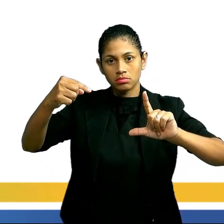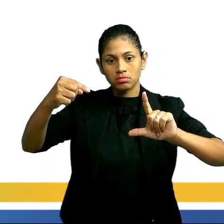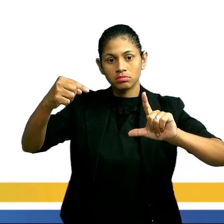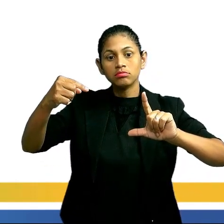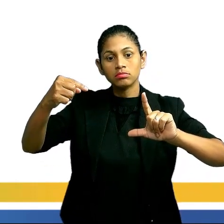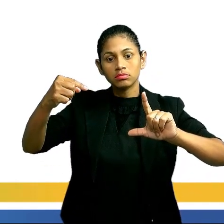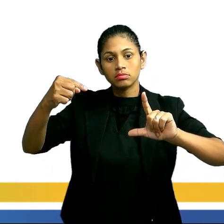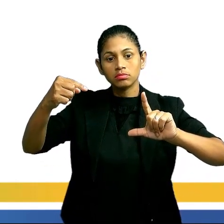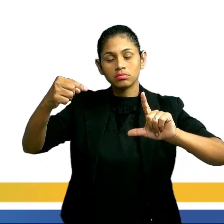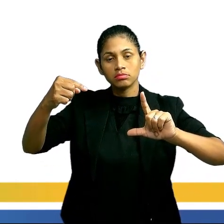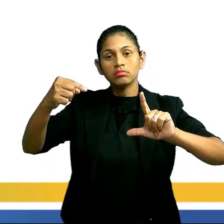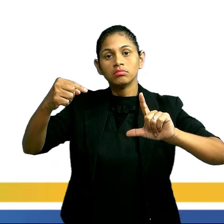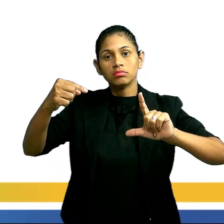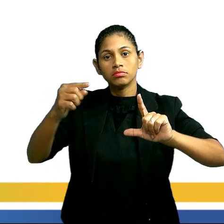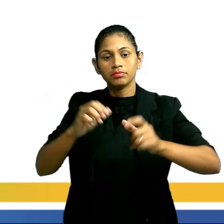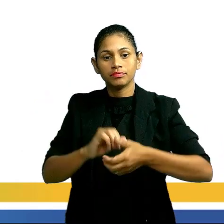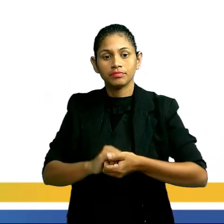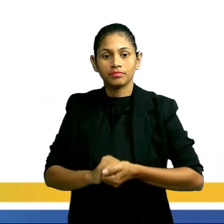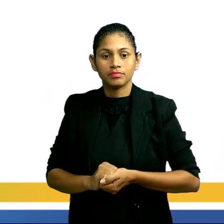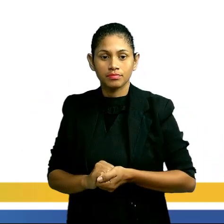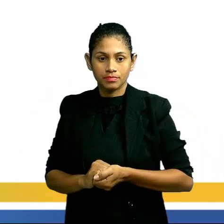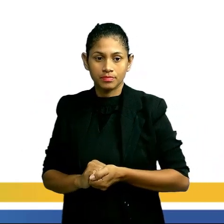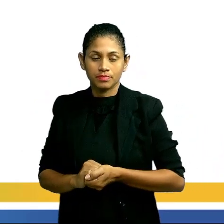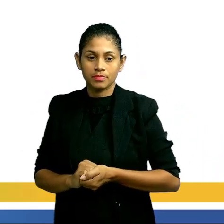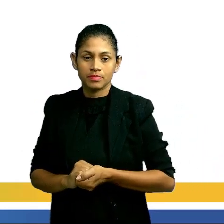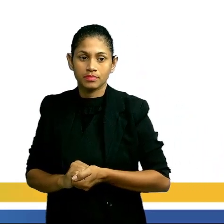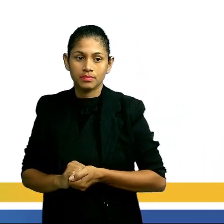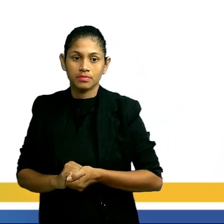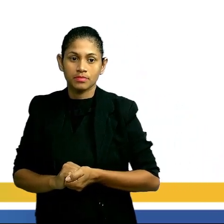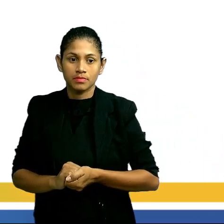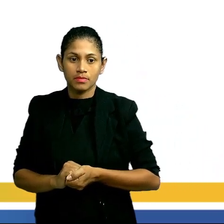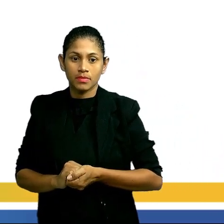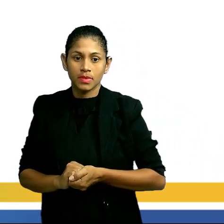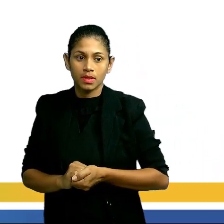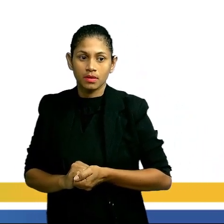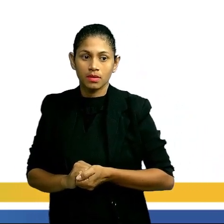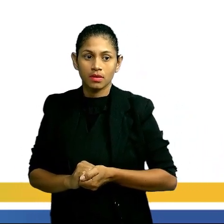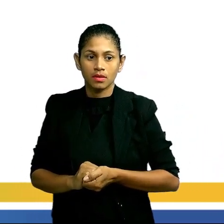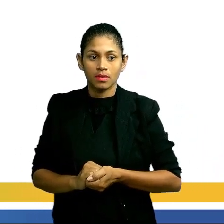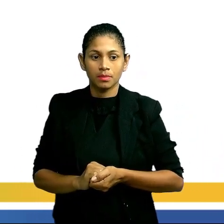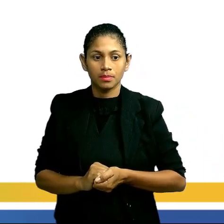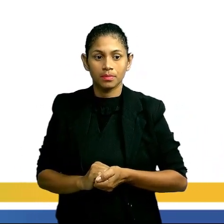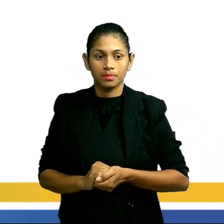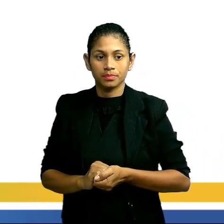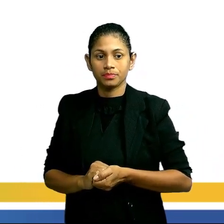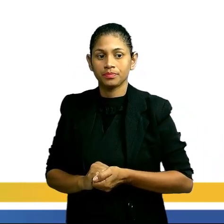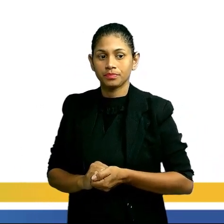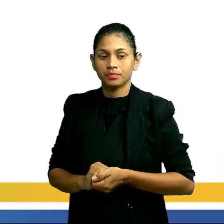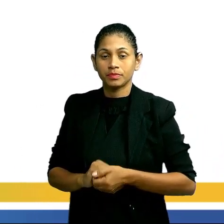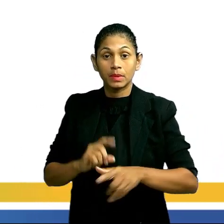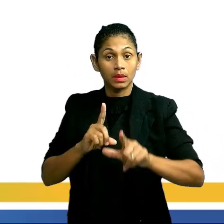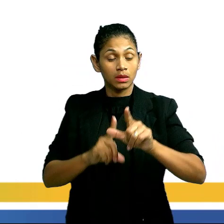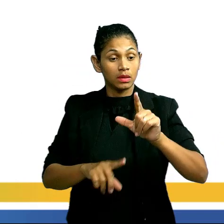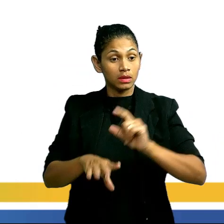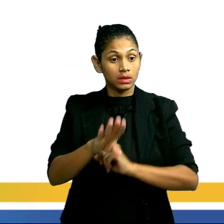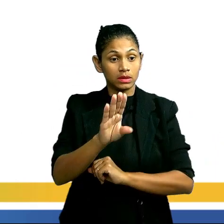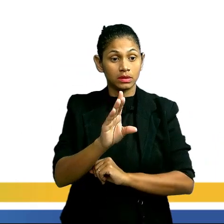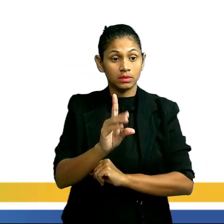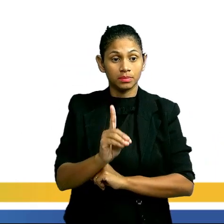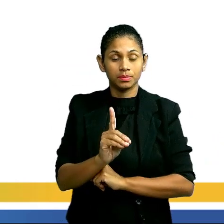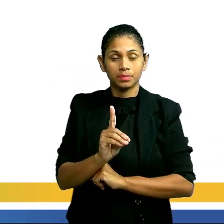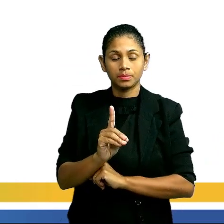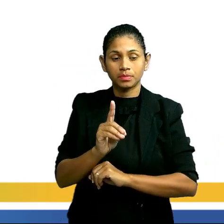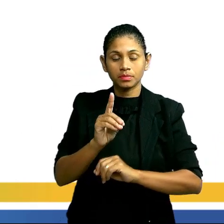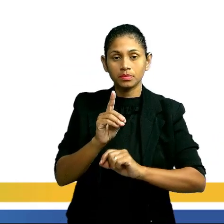diminuir e novamente vão aumentar, ok? A alternativa